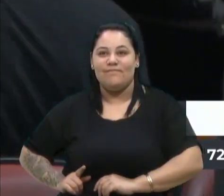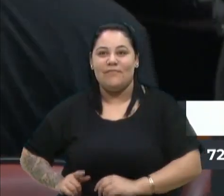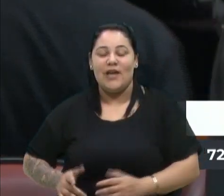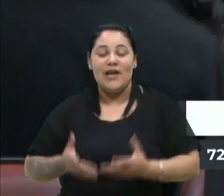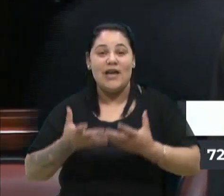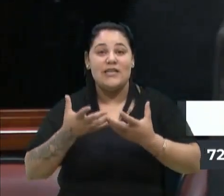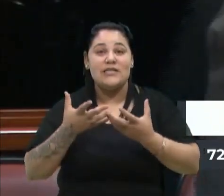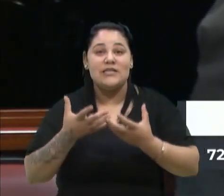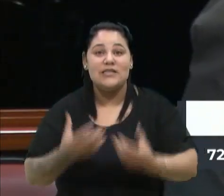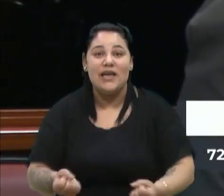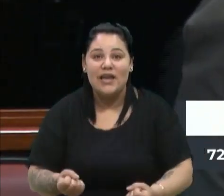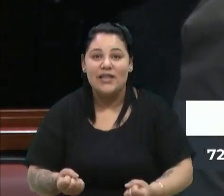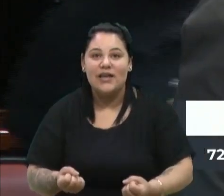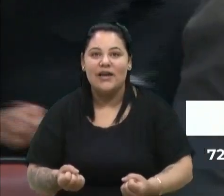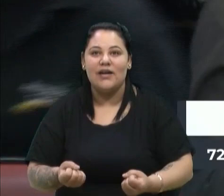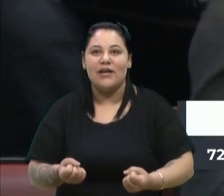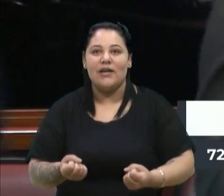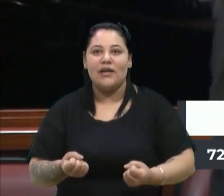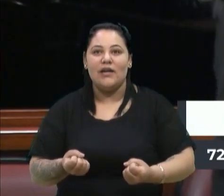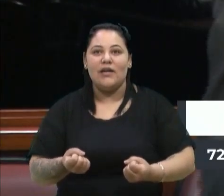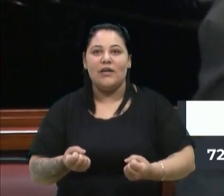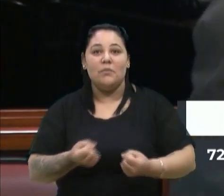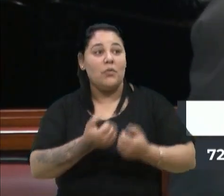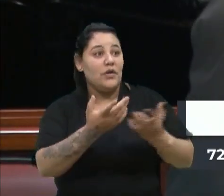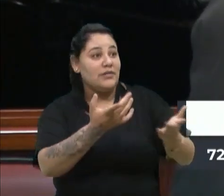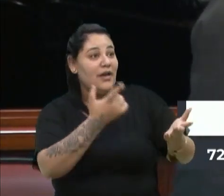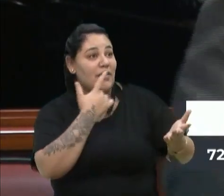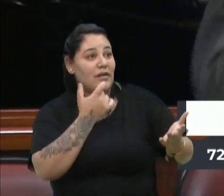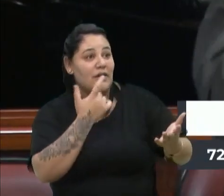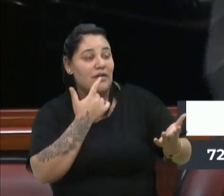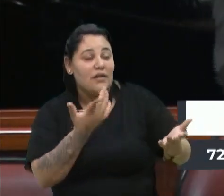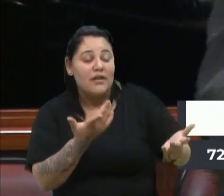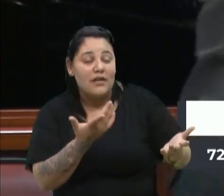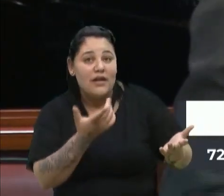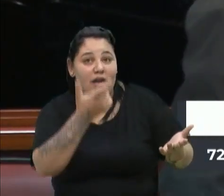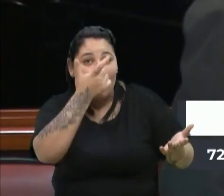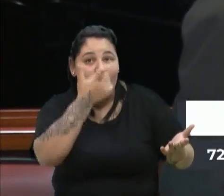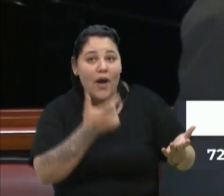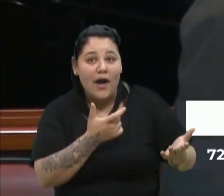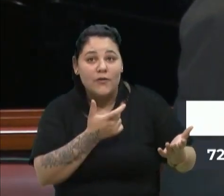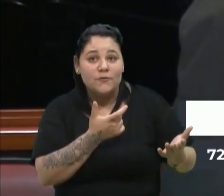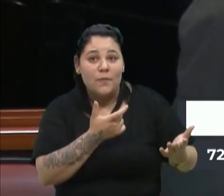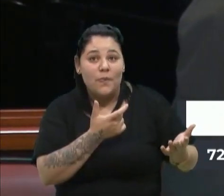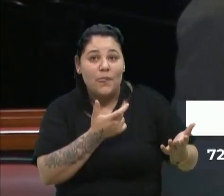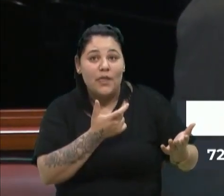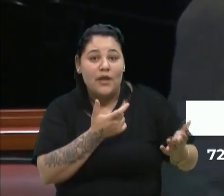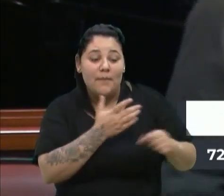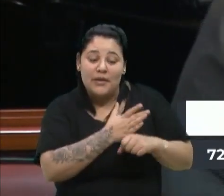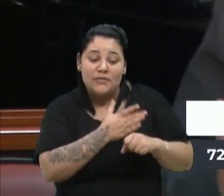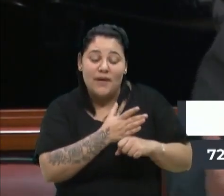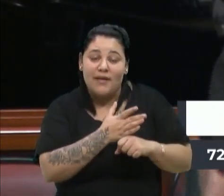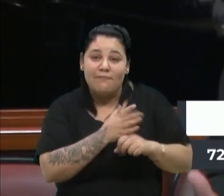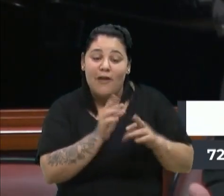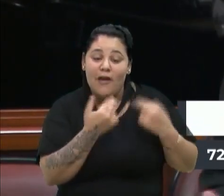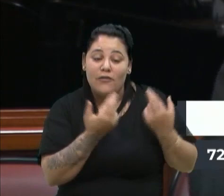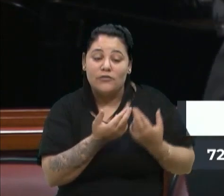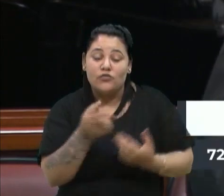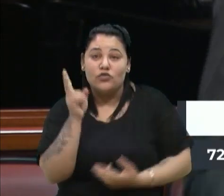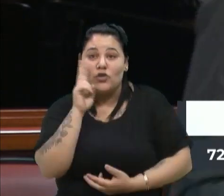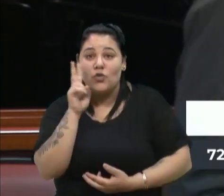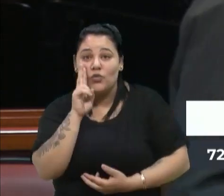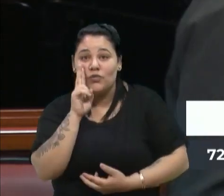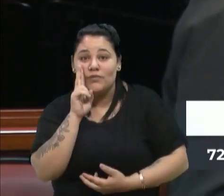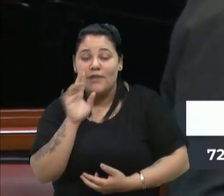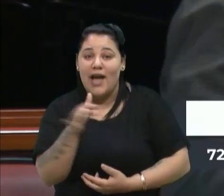aceita. Pois é, vereadora Rose, eu acho que o prerrogativo é fazer parte da reunião de segunda-feira, que às vezes diminui e que às